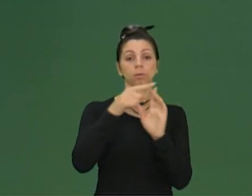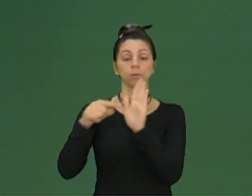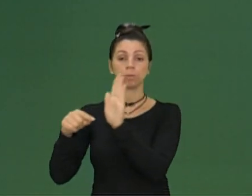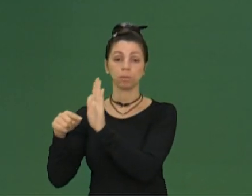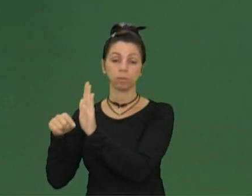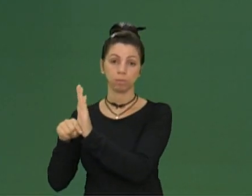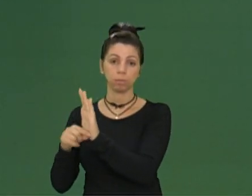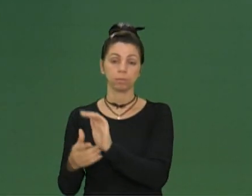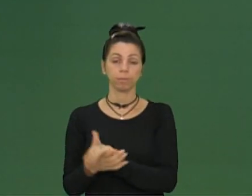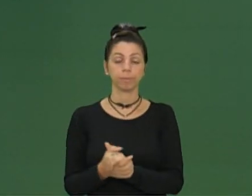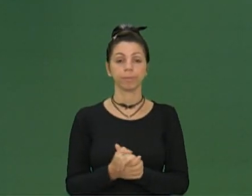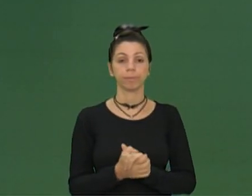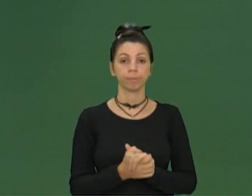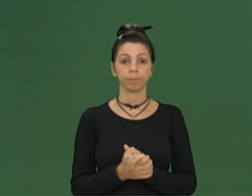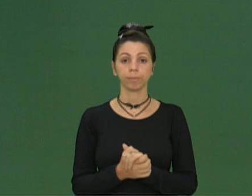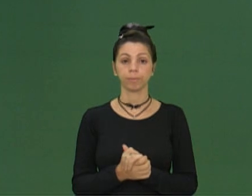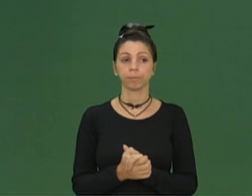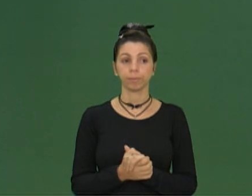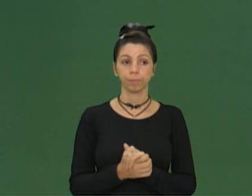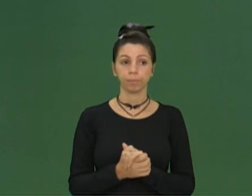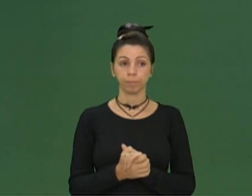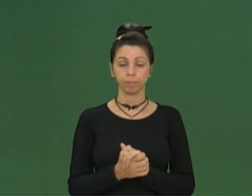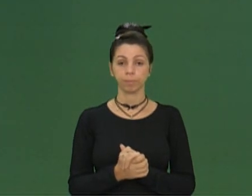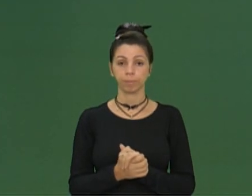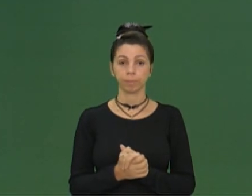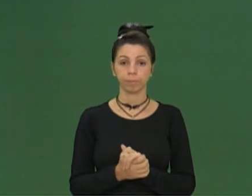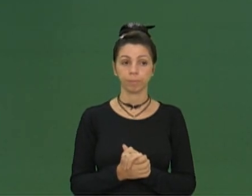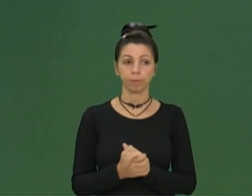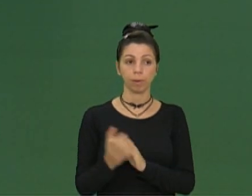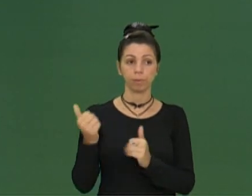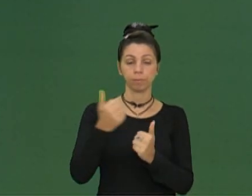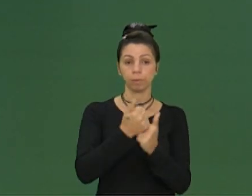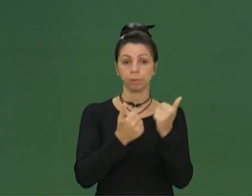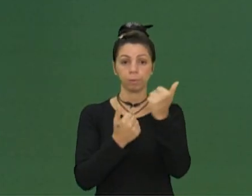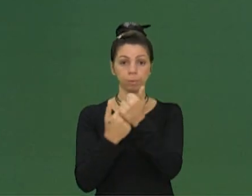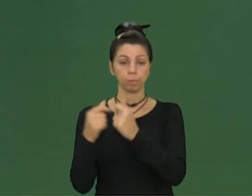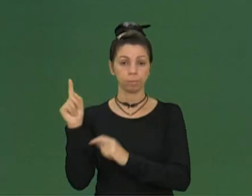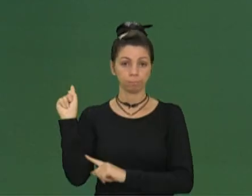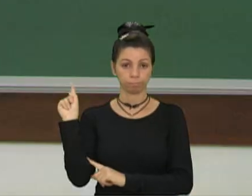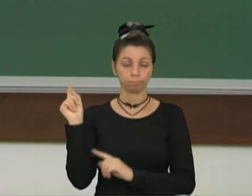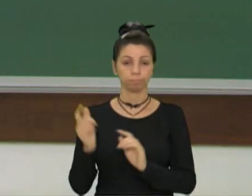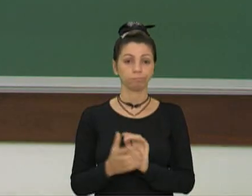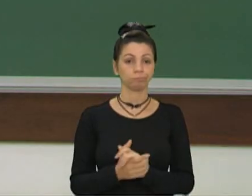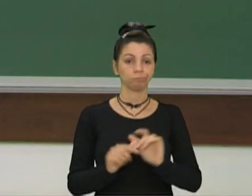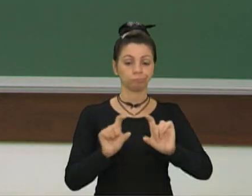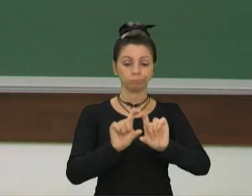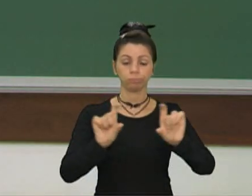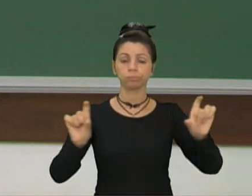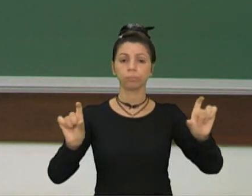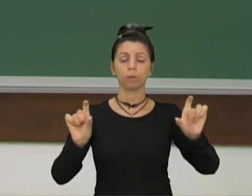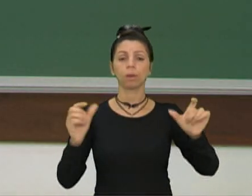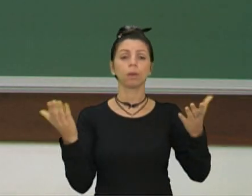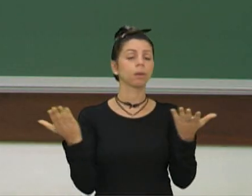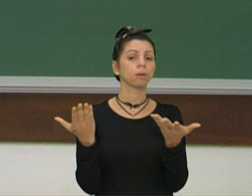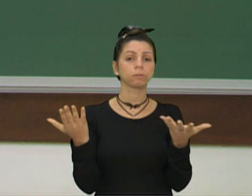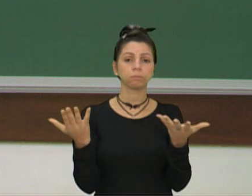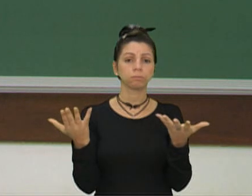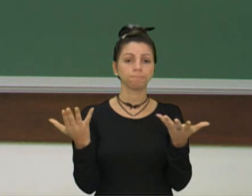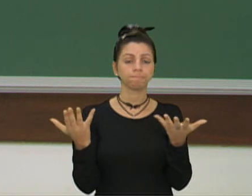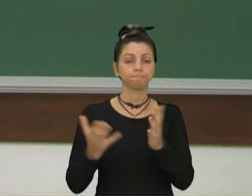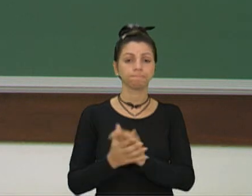quê? X² mais 3x menos 8 igual a zero. E agora, qual que é a cara dessa